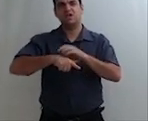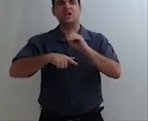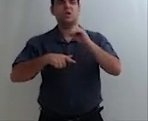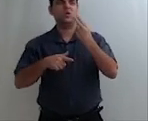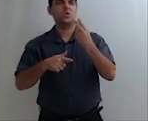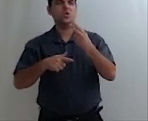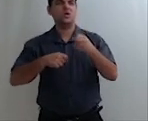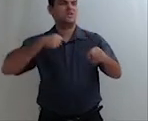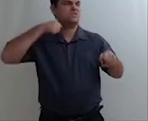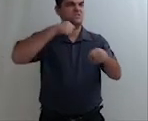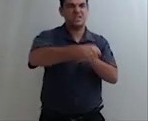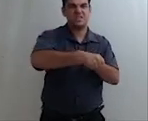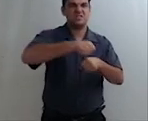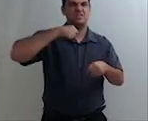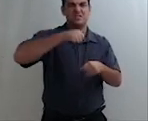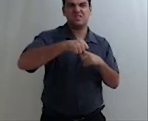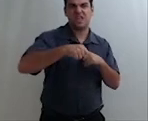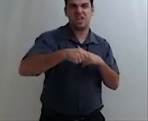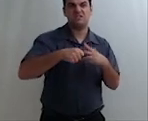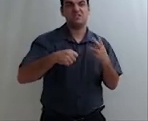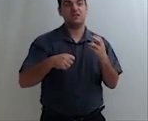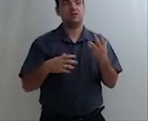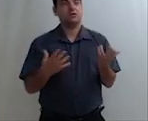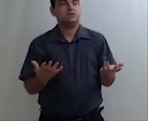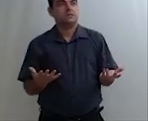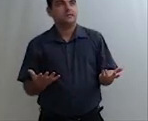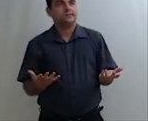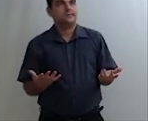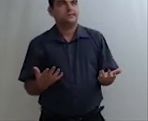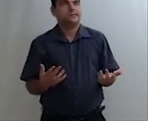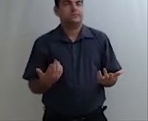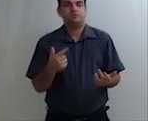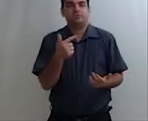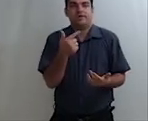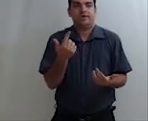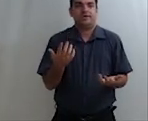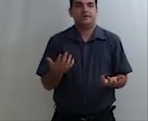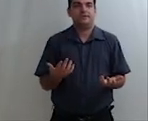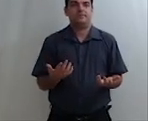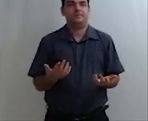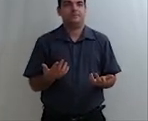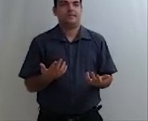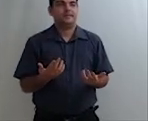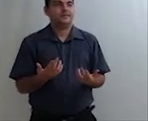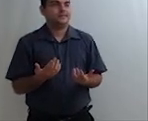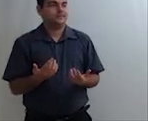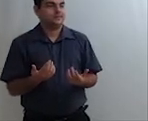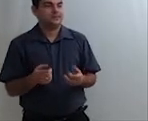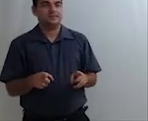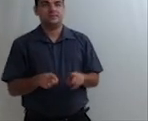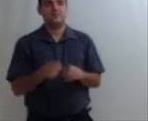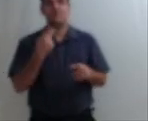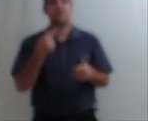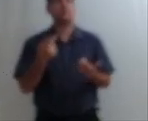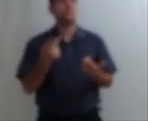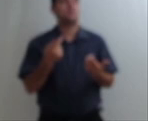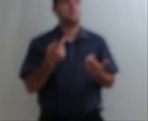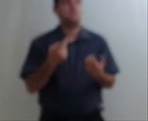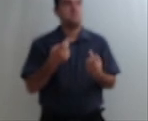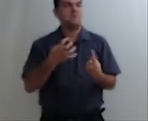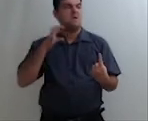foi física inclusive entra entra também a menção a a grave ameaça